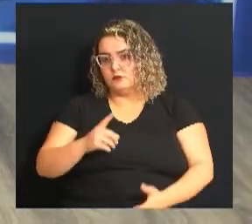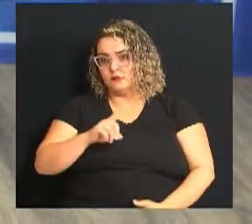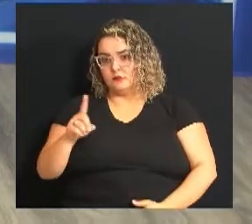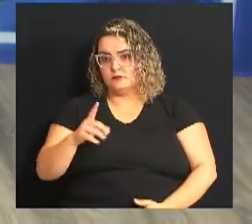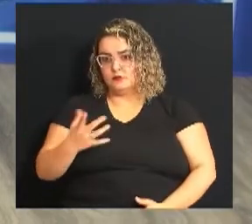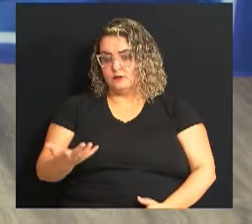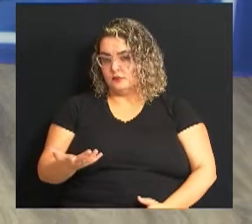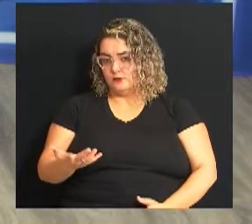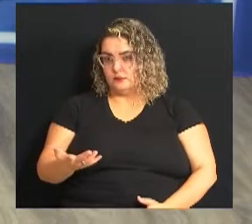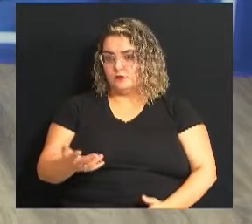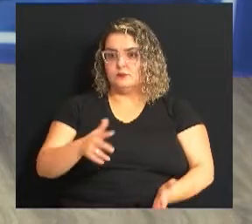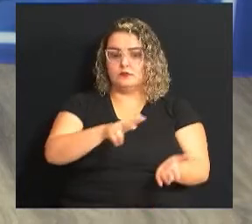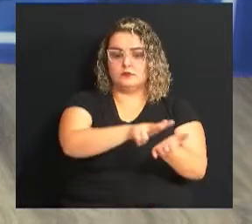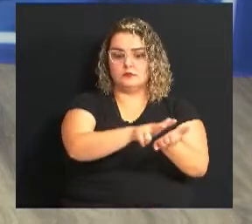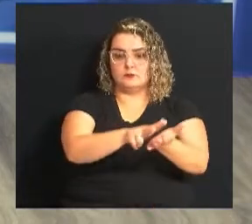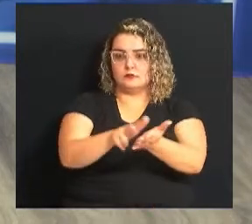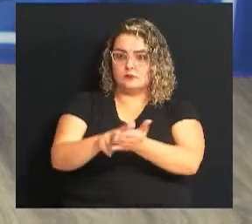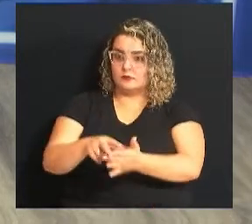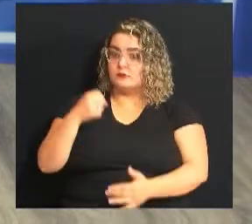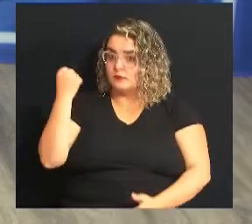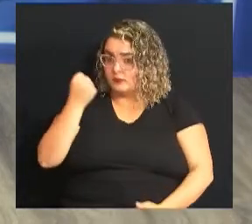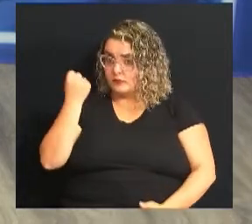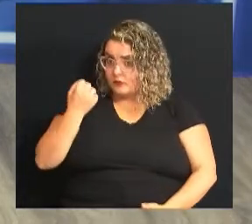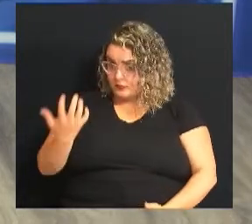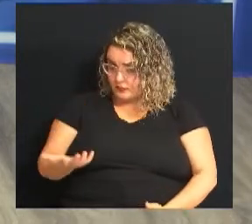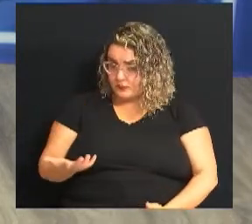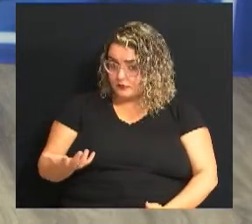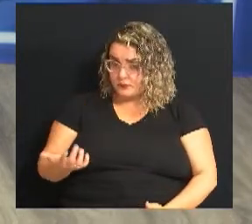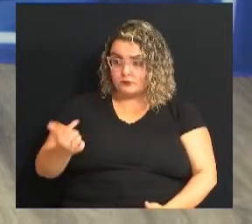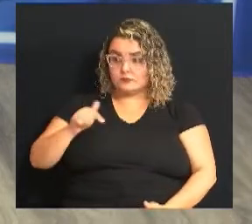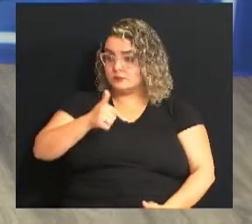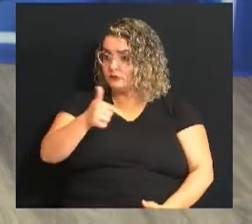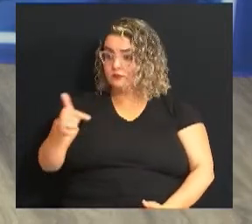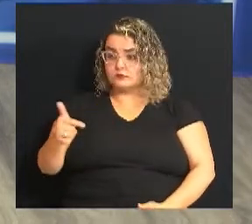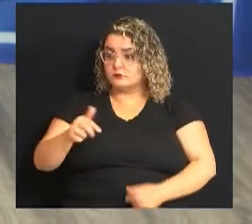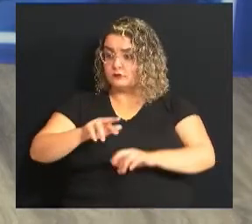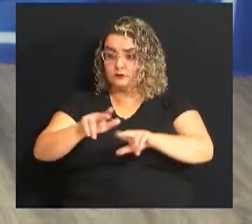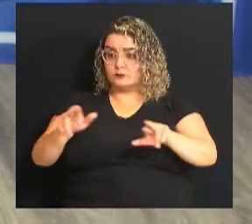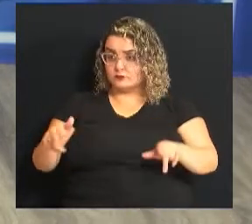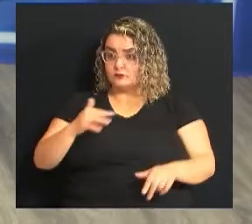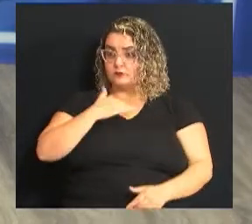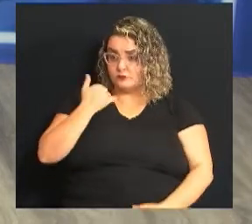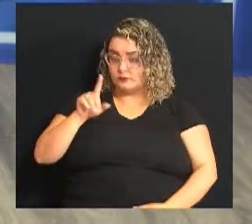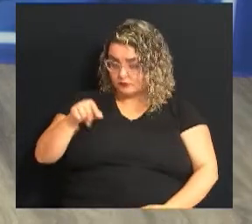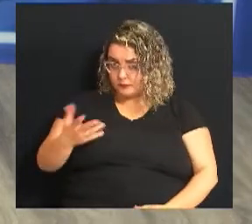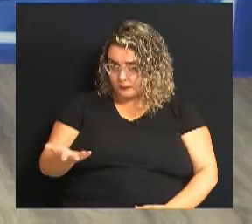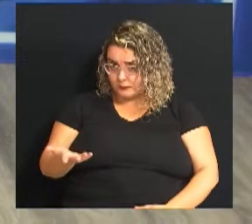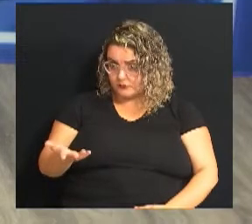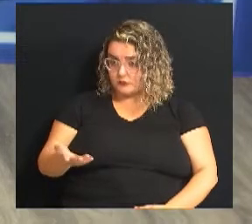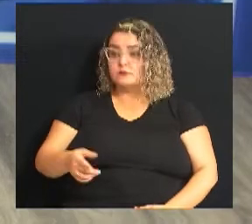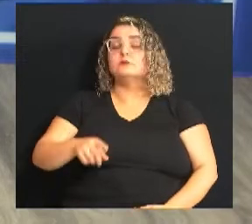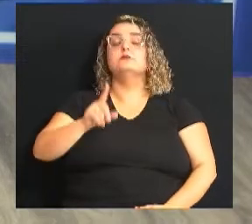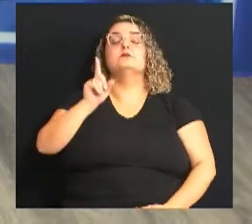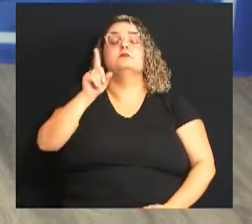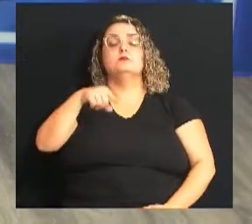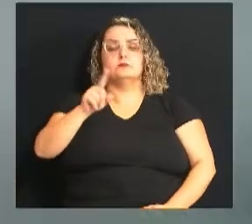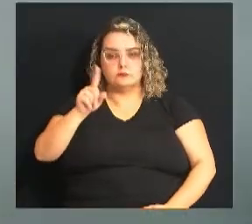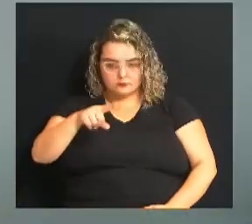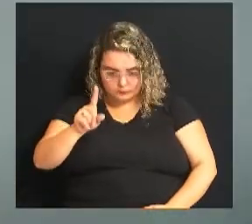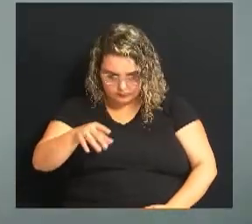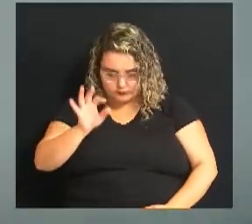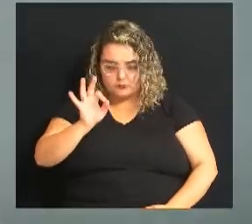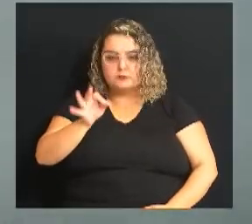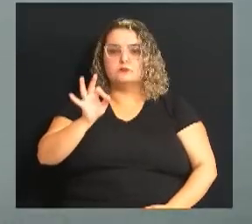mais internados da forma grave e não teremos tantas mortes. É isso, Marcelo? Isso. São